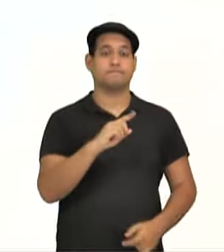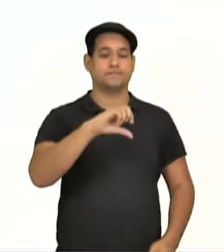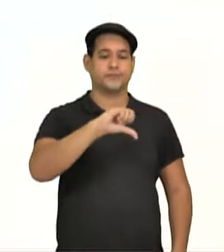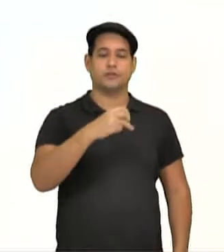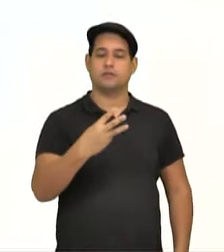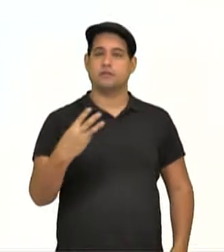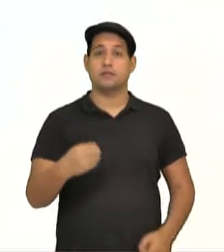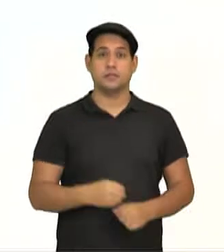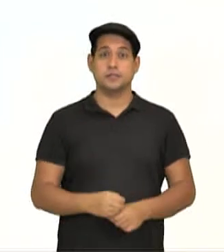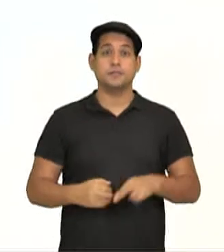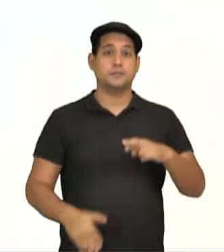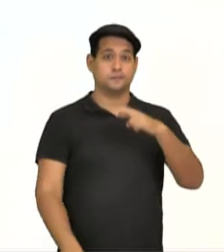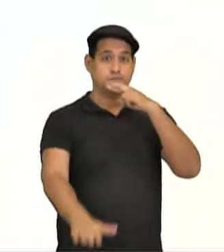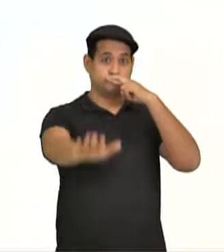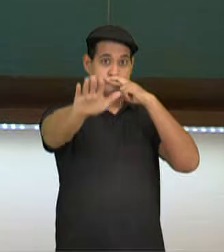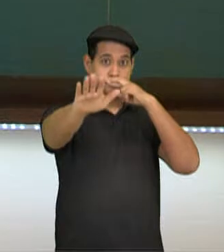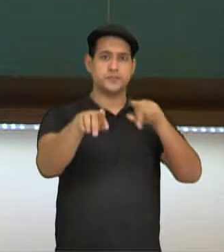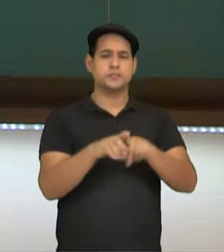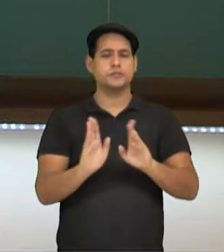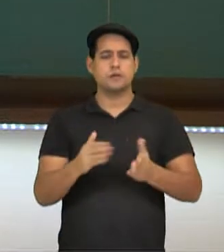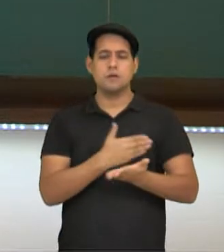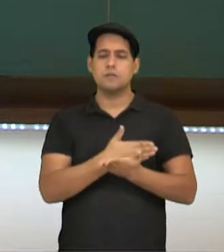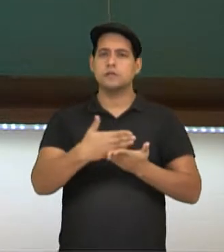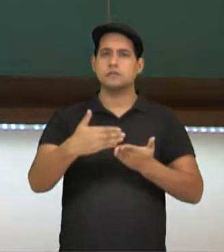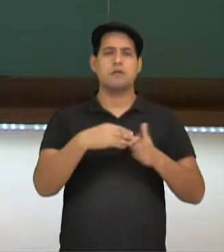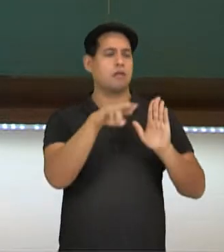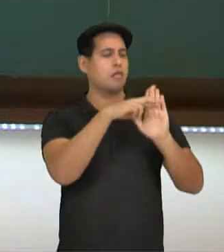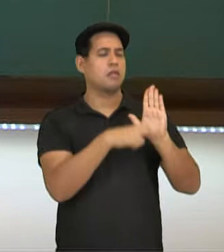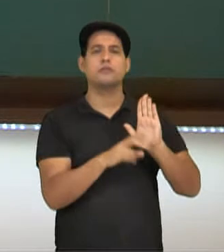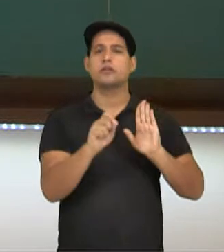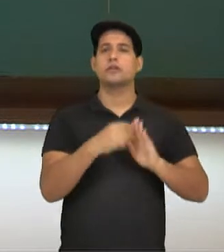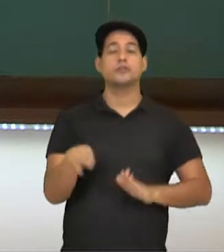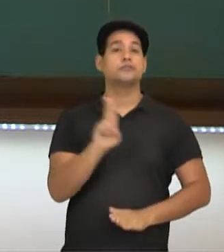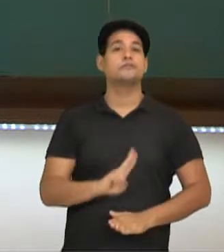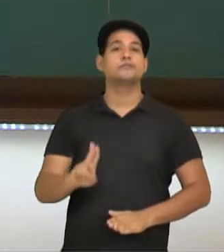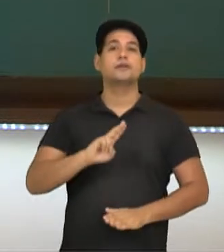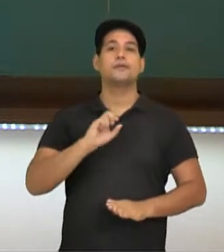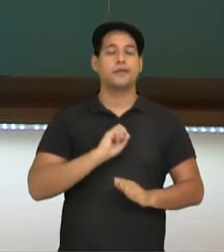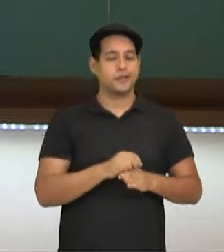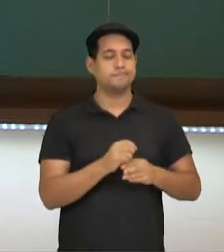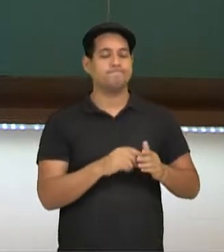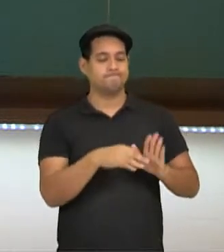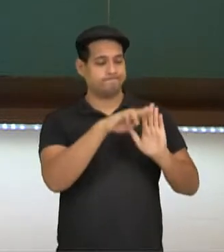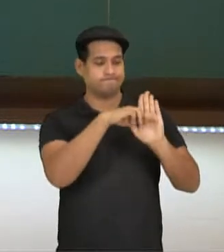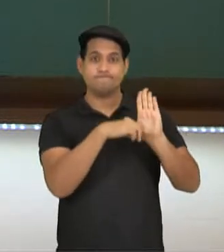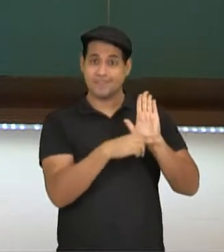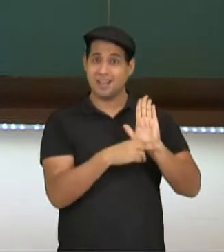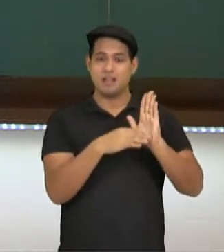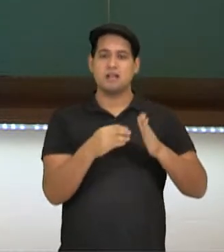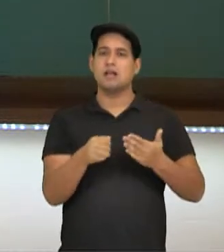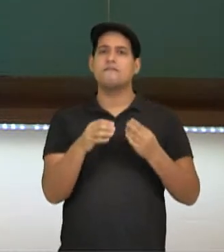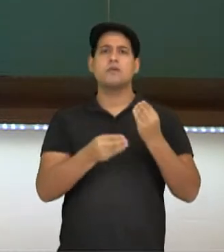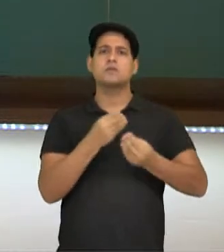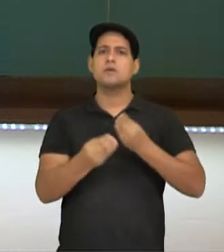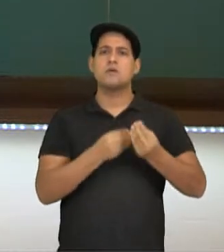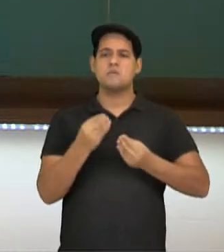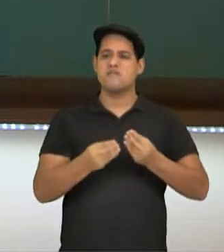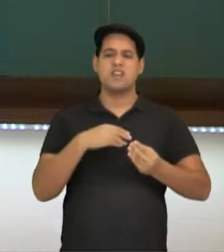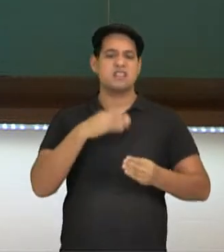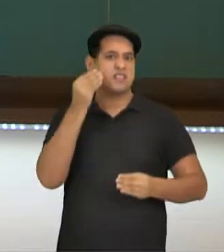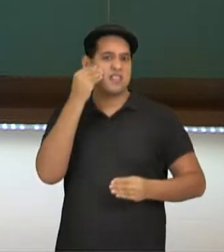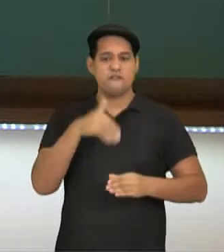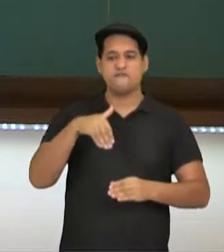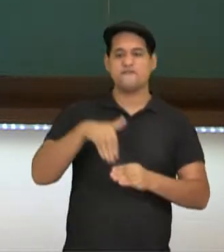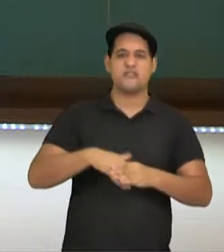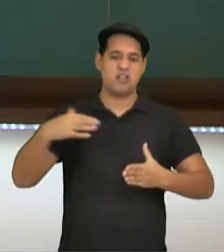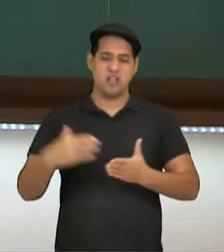1933. Hitler já havia estabelecido a regra de que ele iria usar a maior arma da democracia, o voto, contra ela mesma.